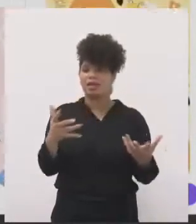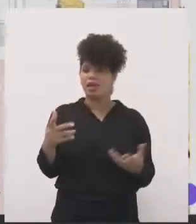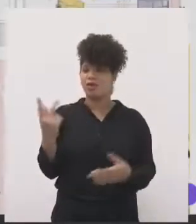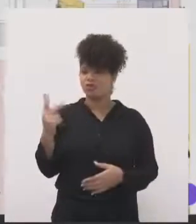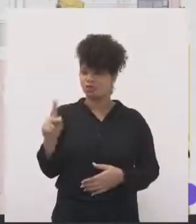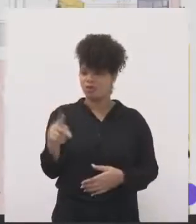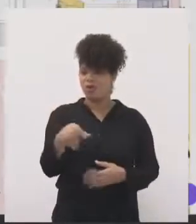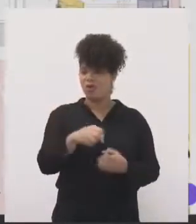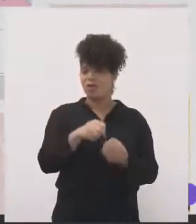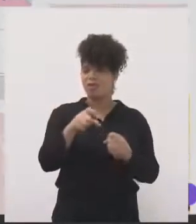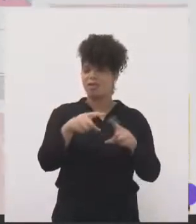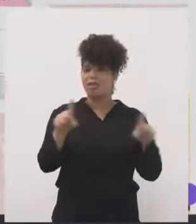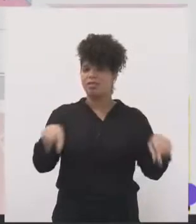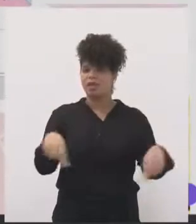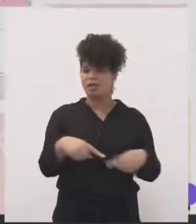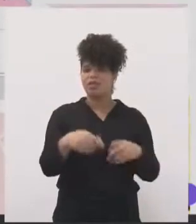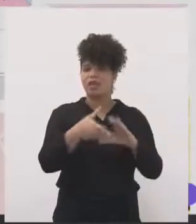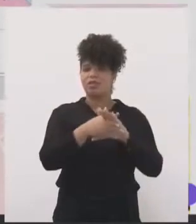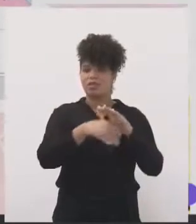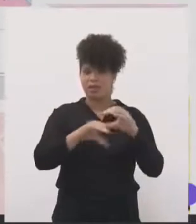banner da sala de aula do Canva